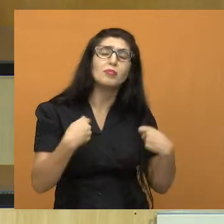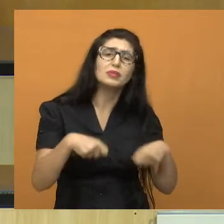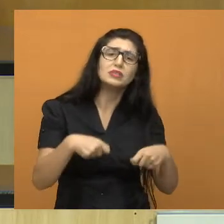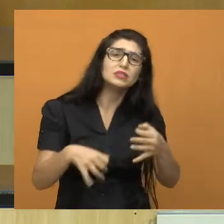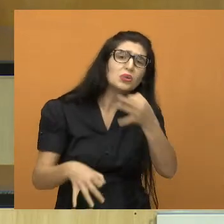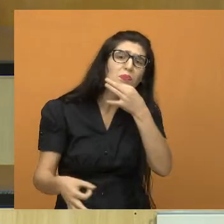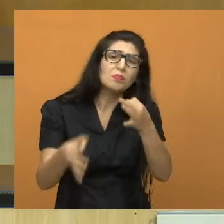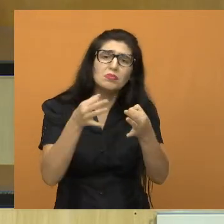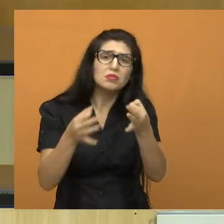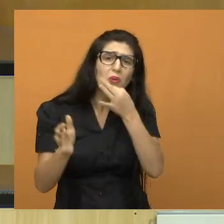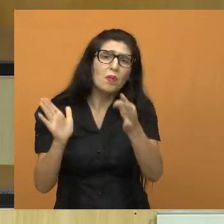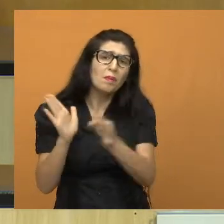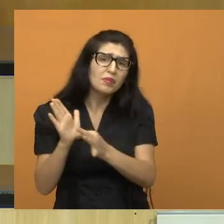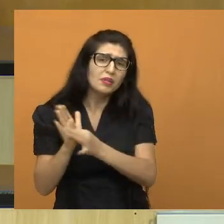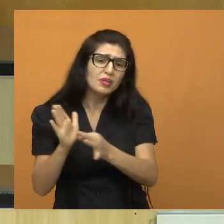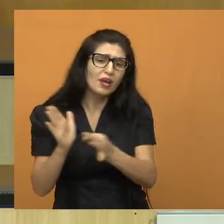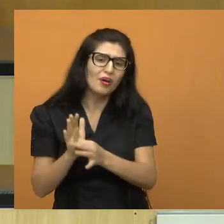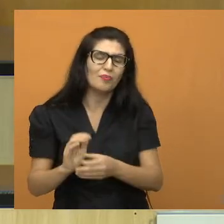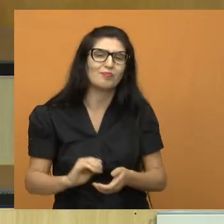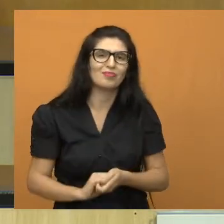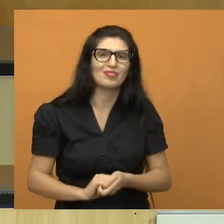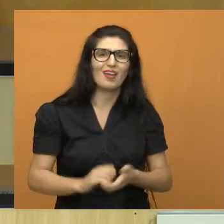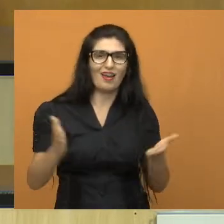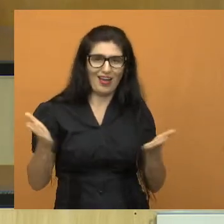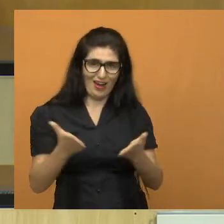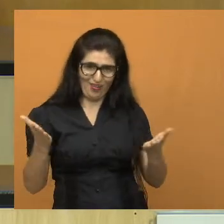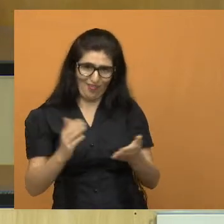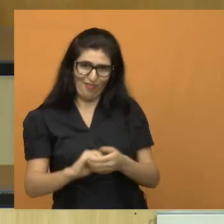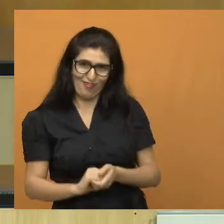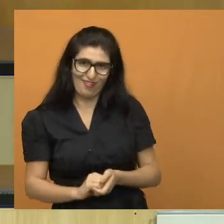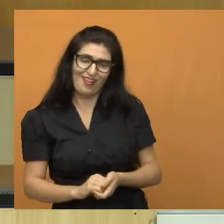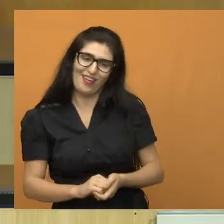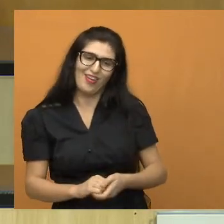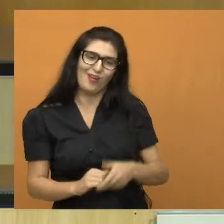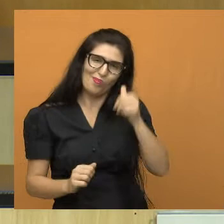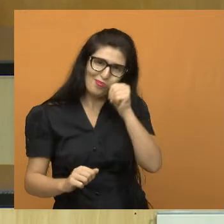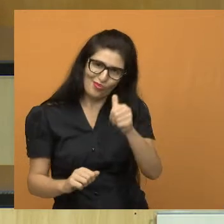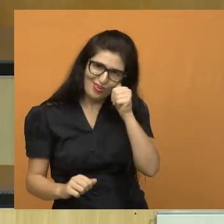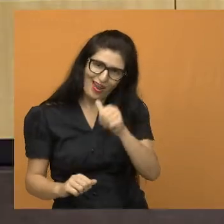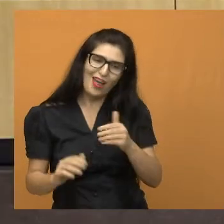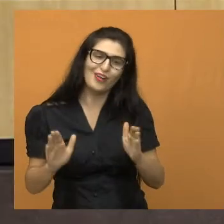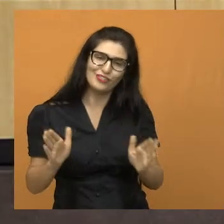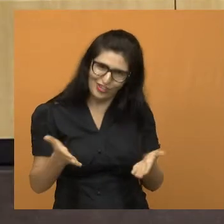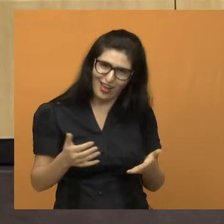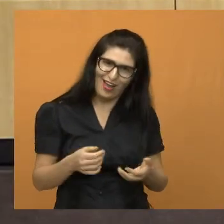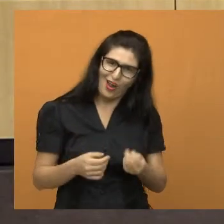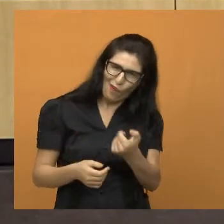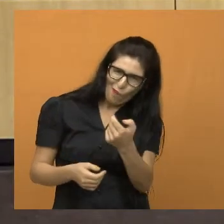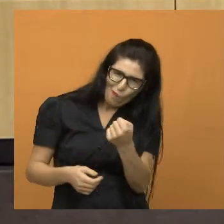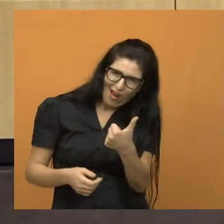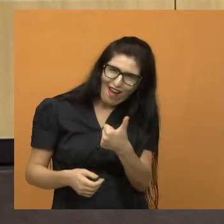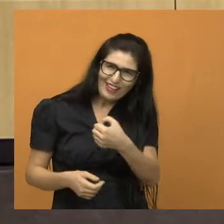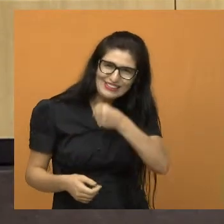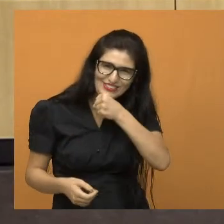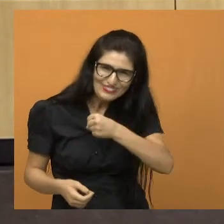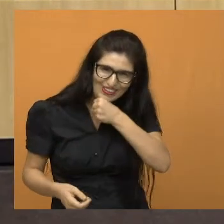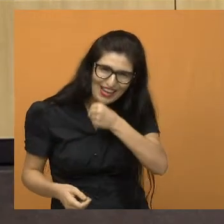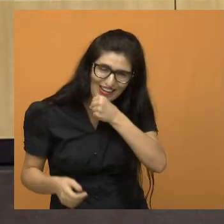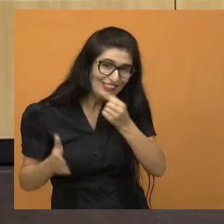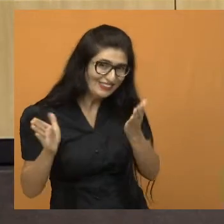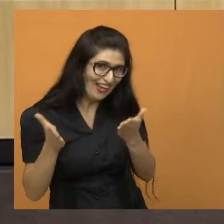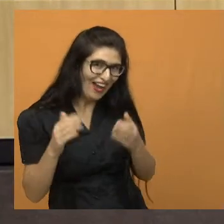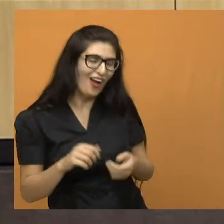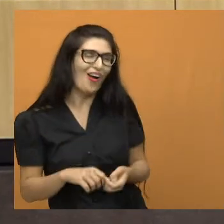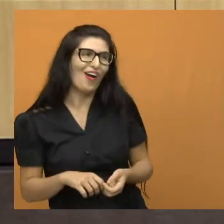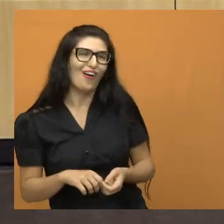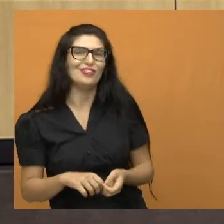a minha fase de juventude já passou, já estou no caminho da terceira idade. Então, não muito tempo, né? Passou faz pouco. Não, foi ontem que eu fiz